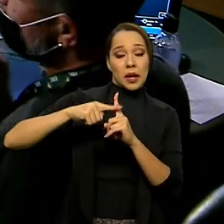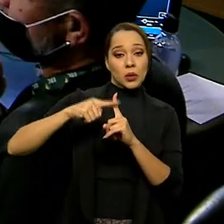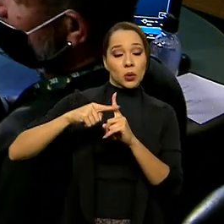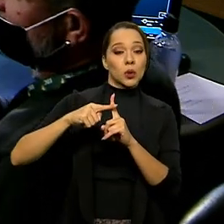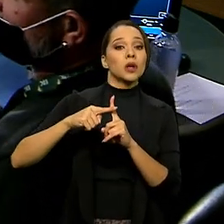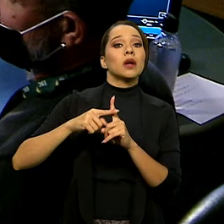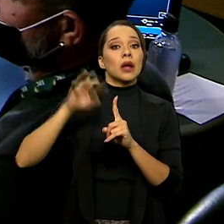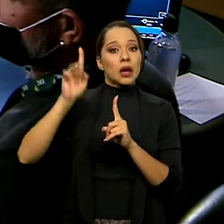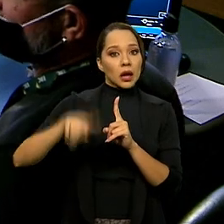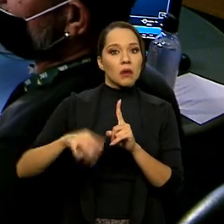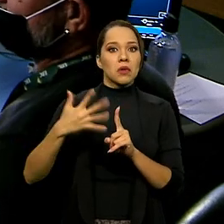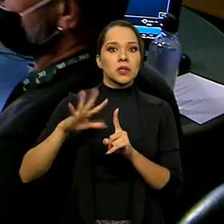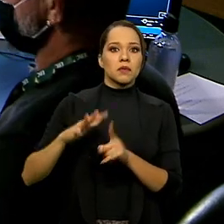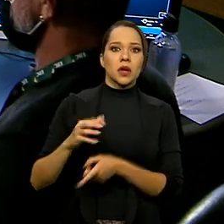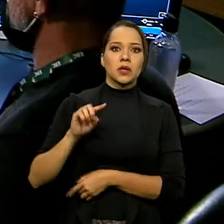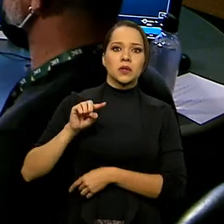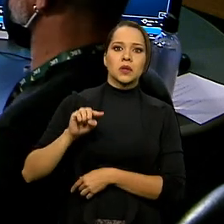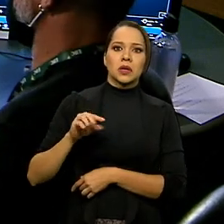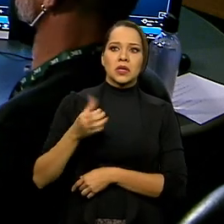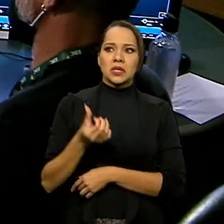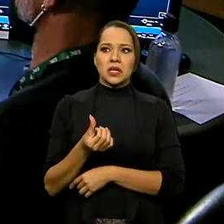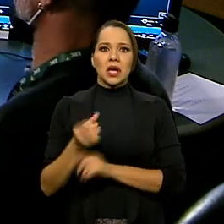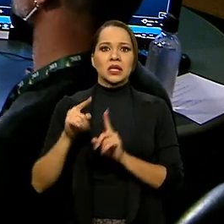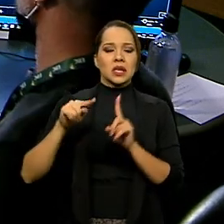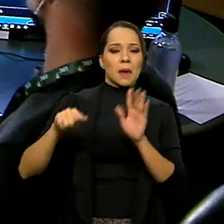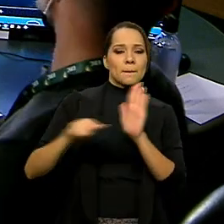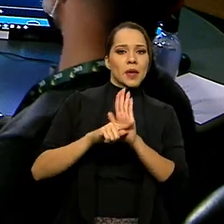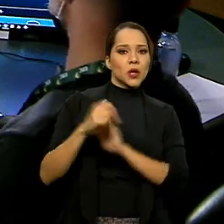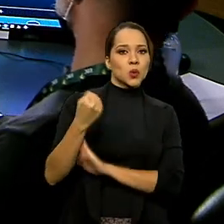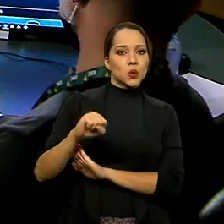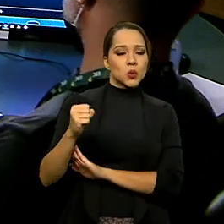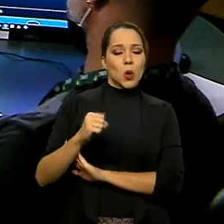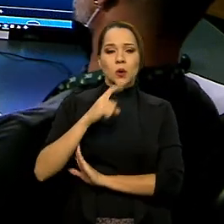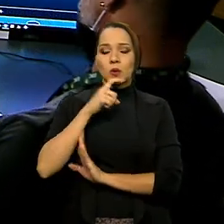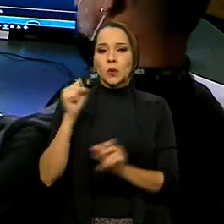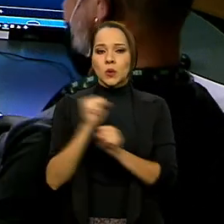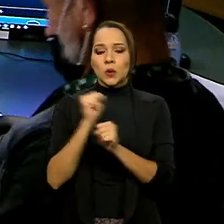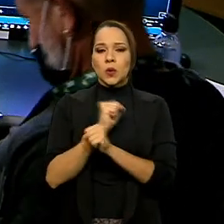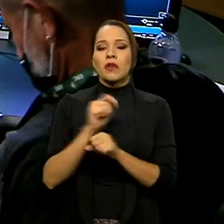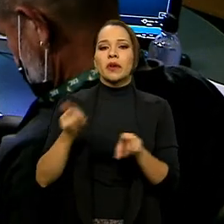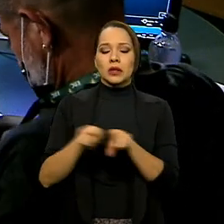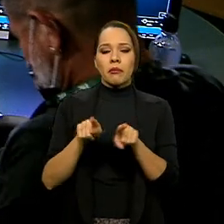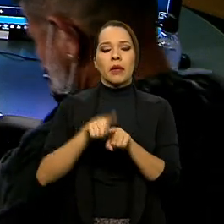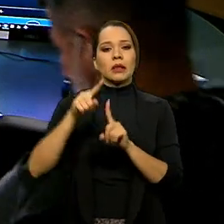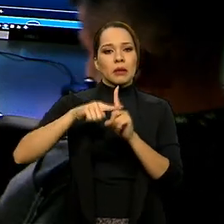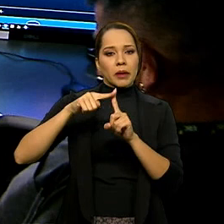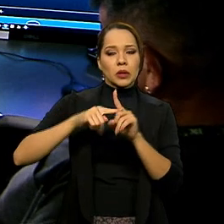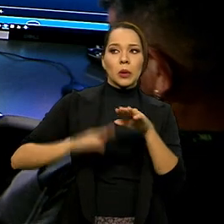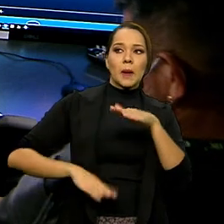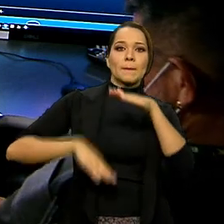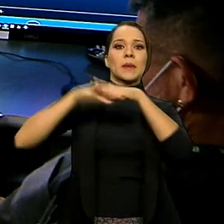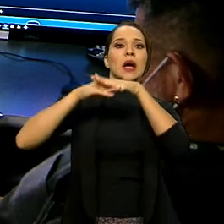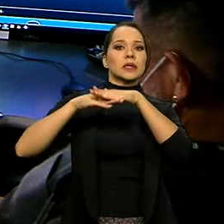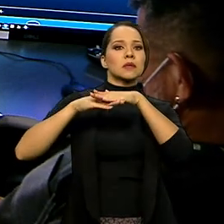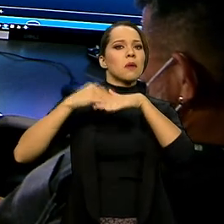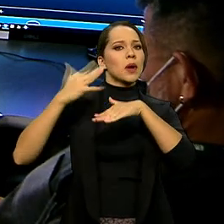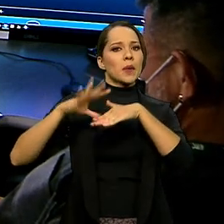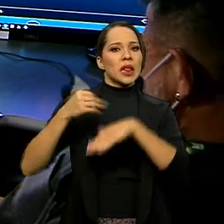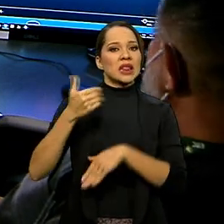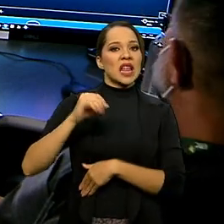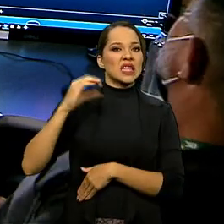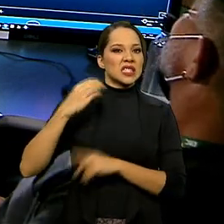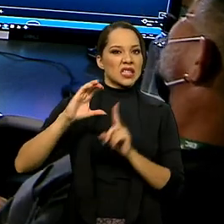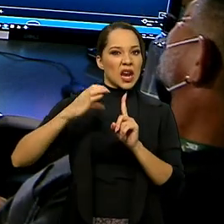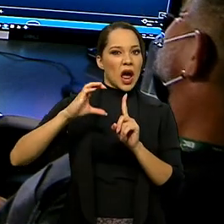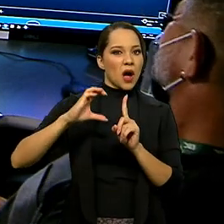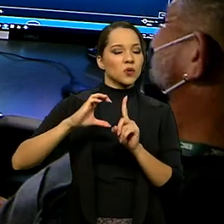mínimas ficarão aí na casa dos menos 6 até menos 8 graus e teremos temperaturas máximas inferiores a 10 graus